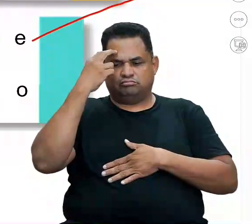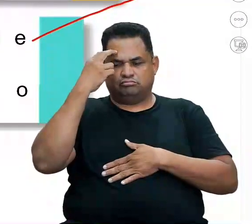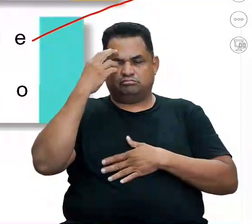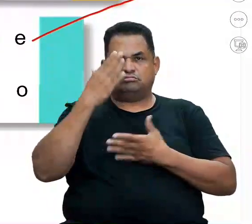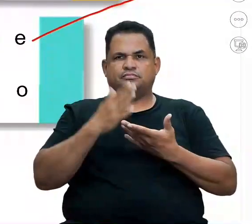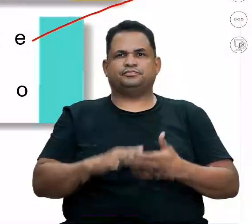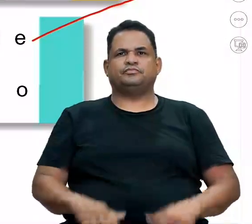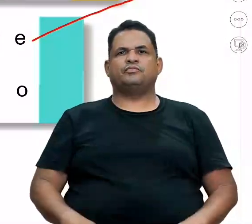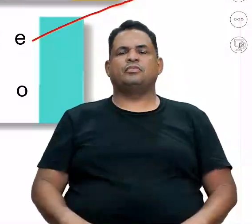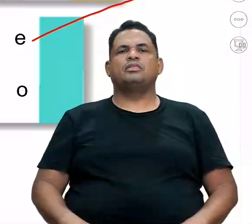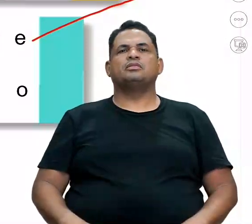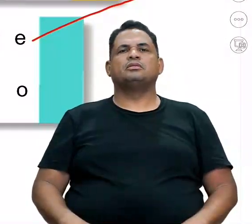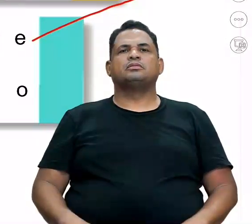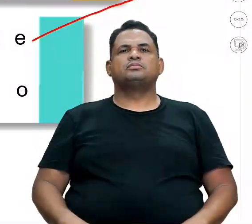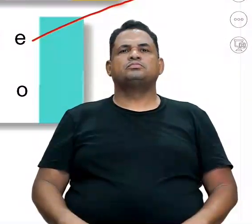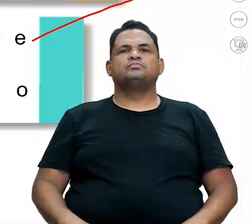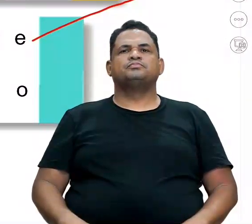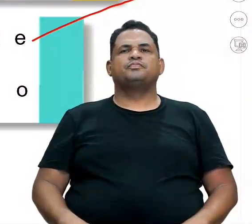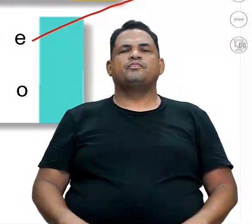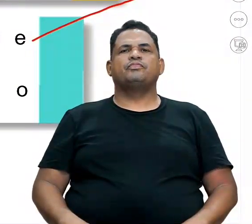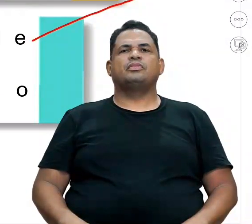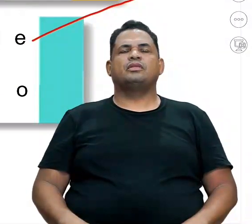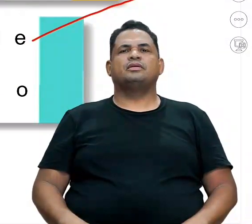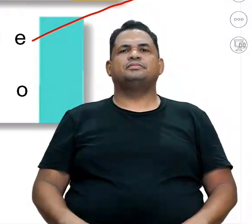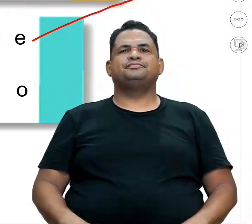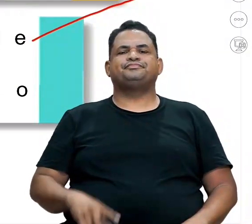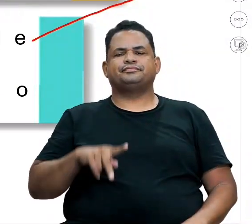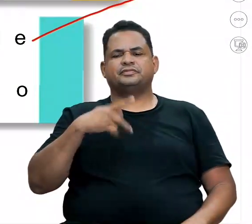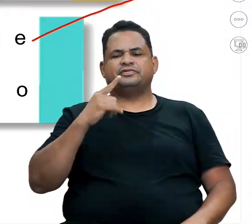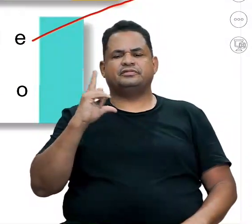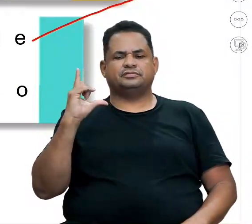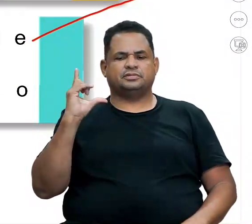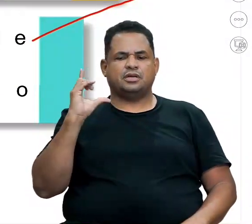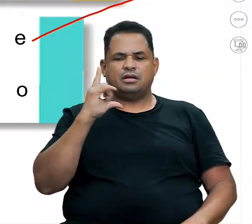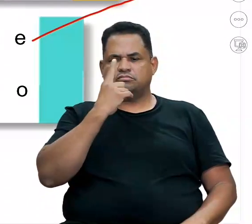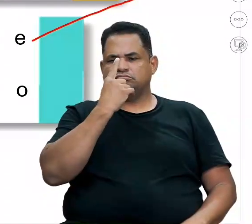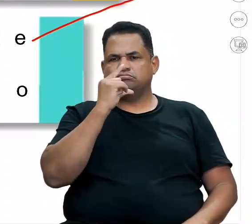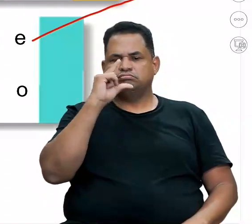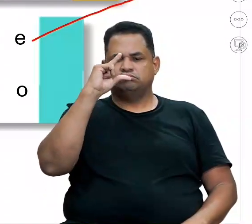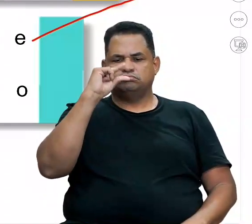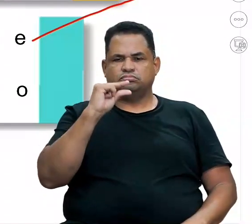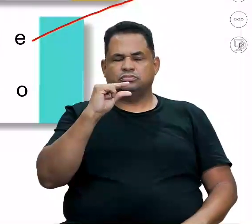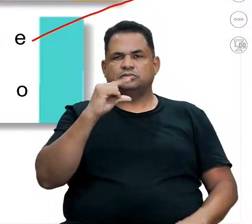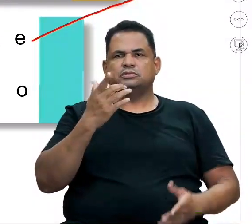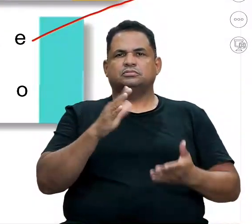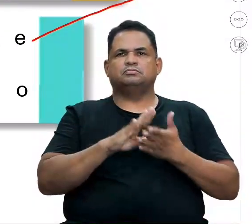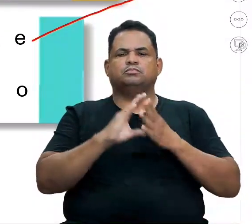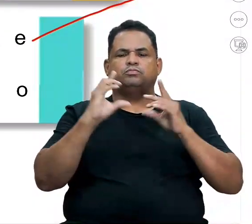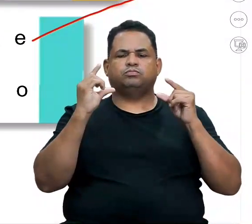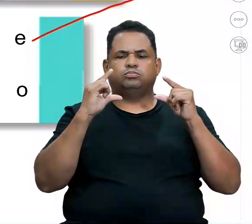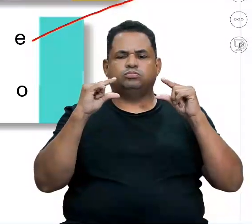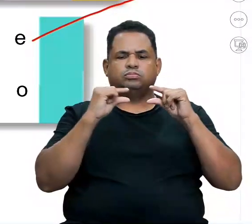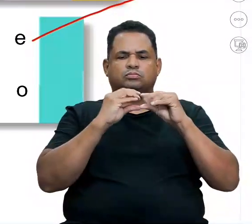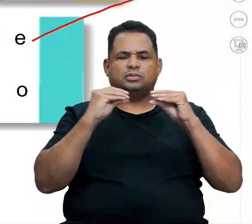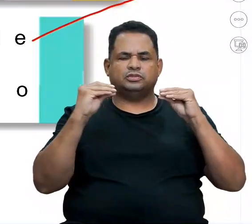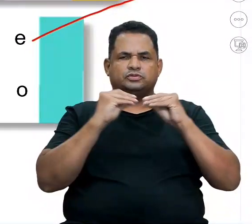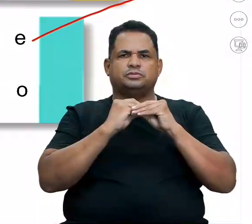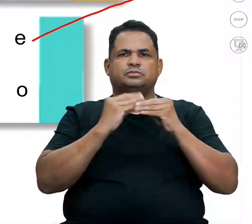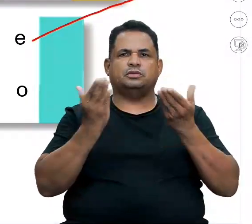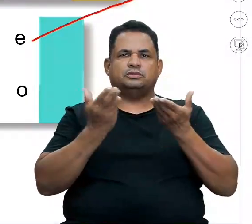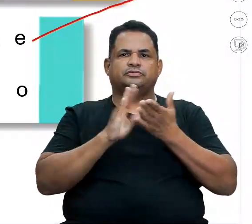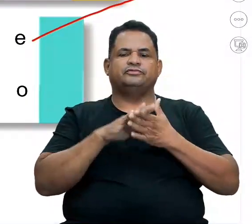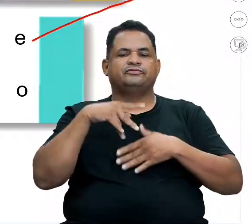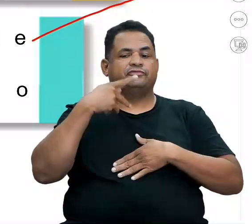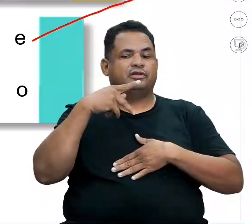mas foi algo muito sucinto, né? Hoje a gente vai falar um pouquinho mais sobre o multiculturalismo, tá bom,